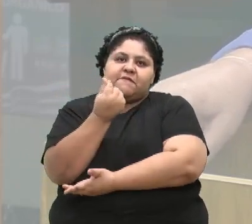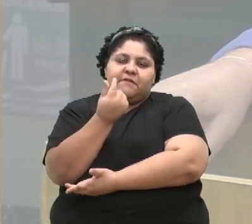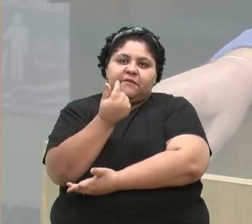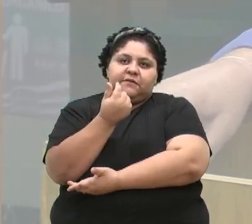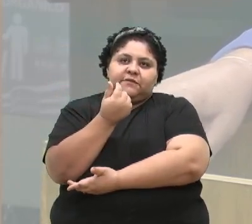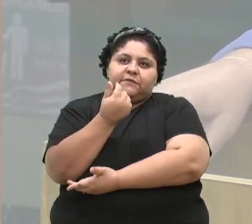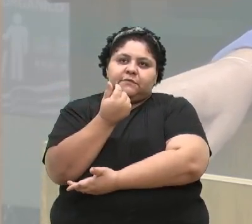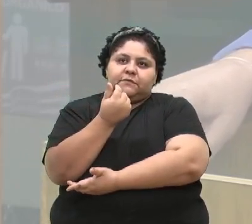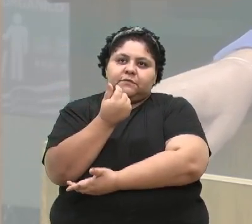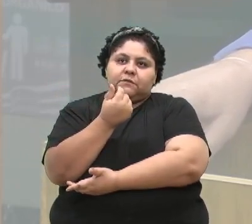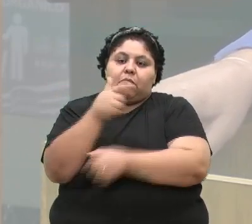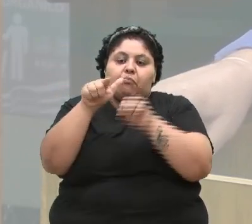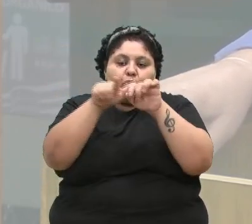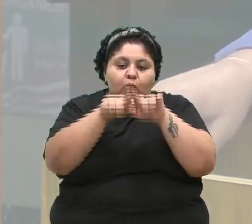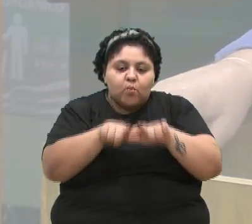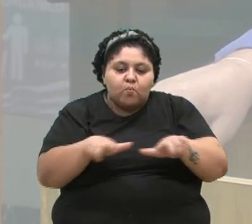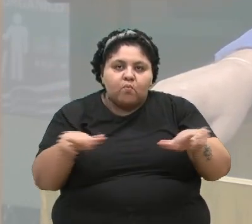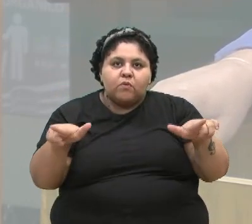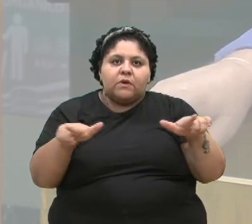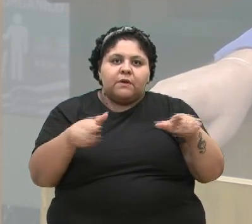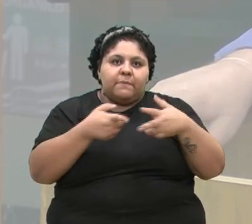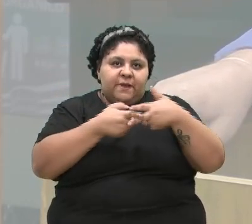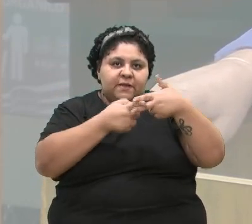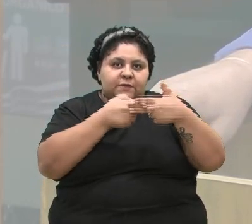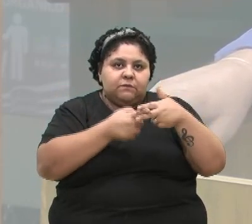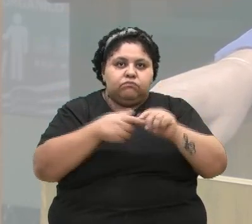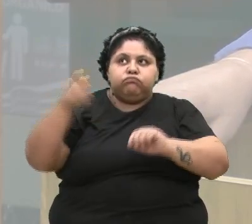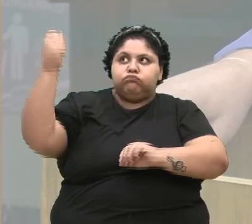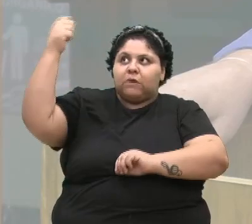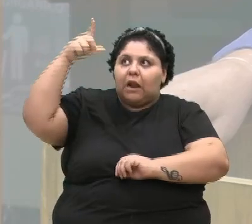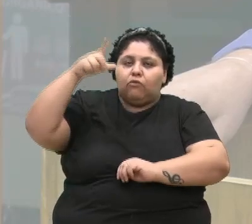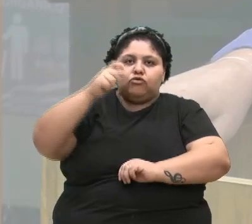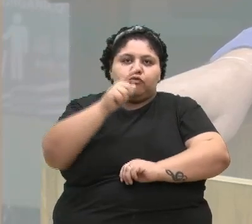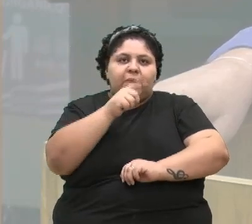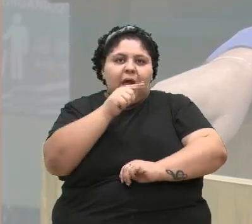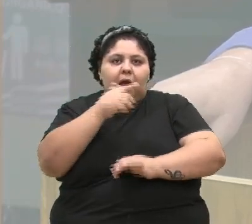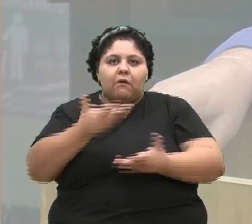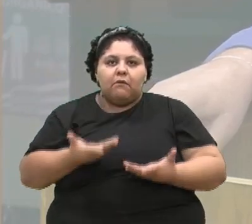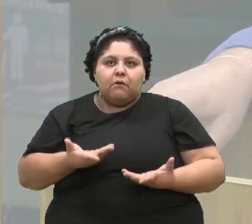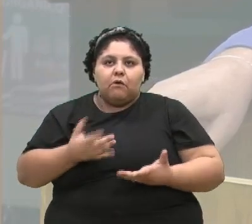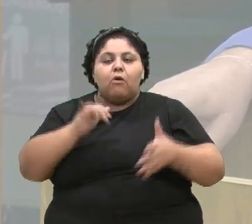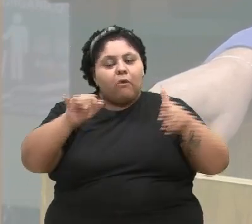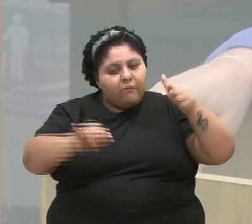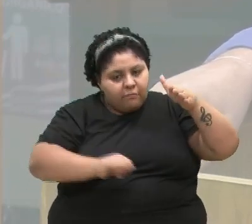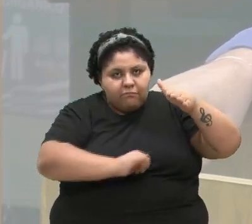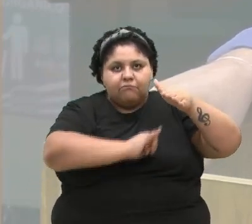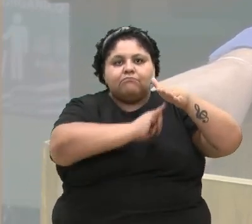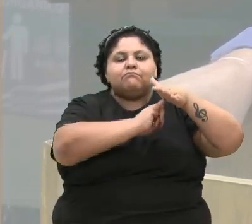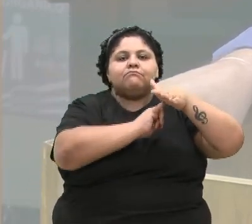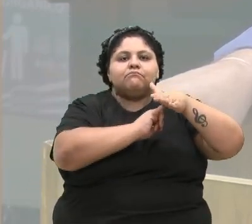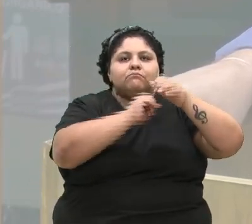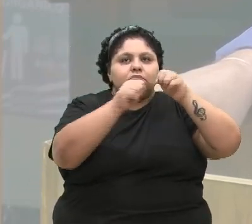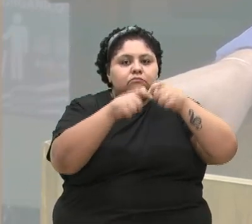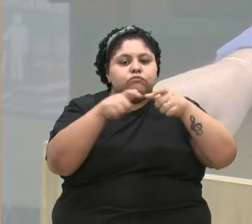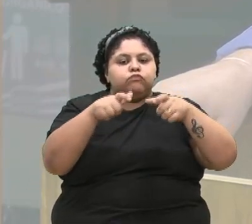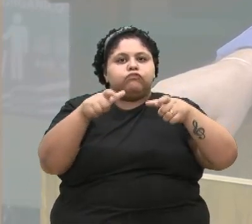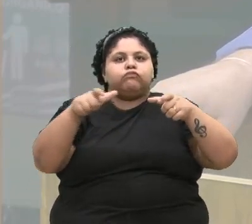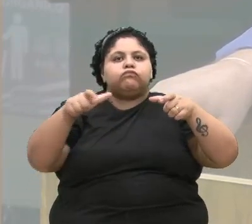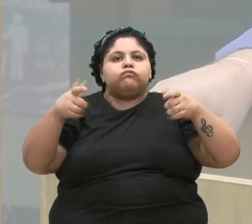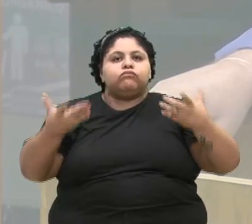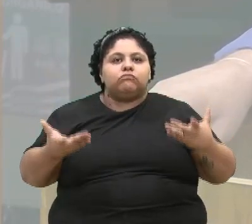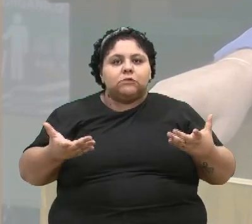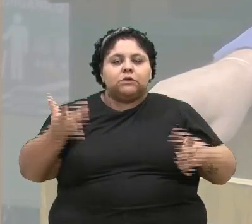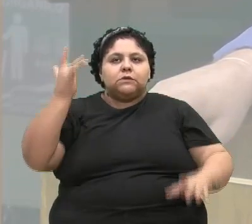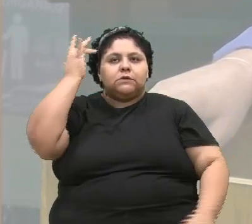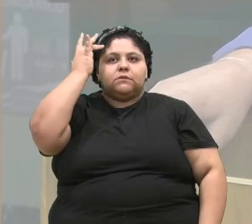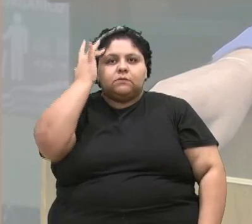mesmo para limpeza, para manutenção, para luz, para água, o IFE está ampliando. Então,